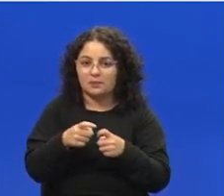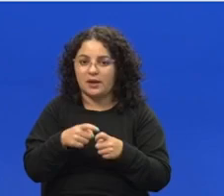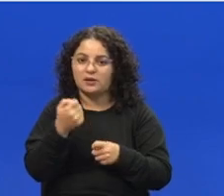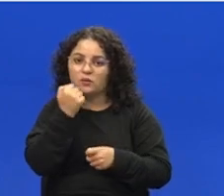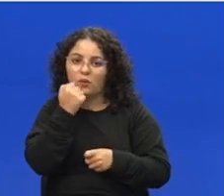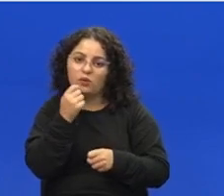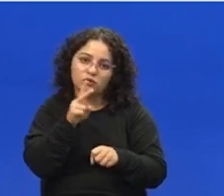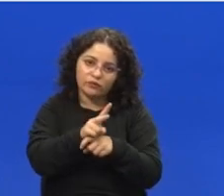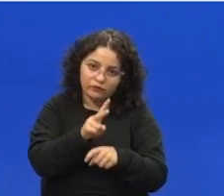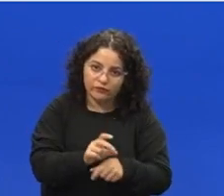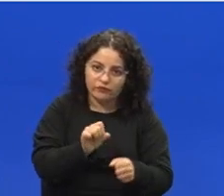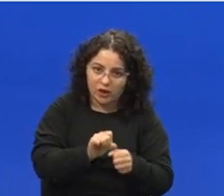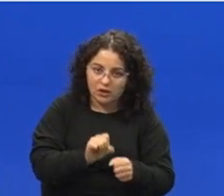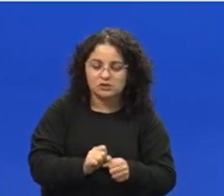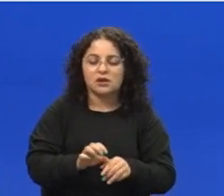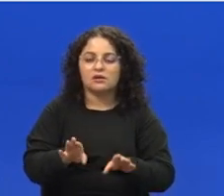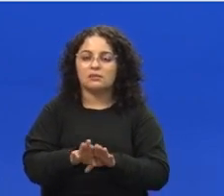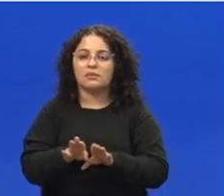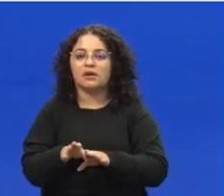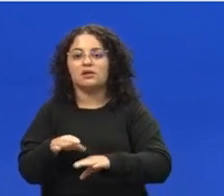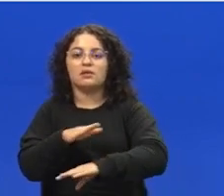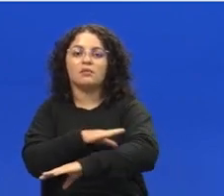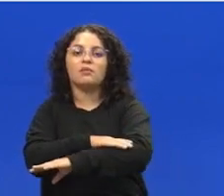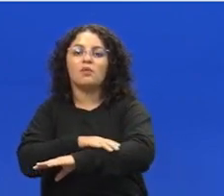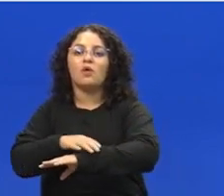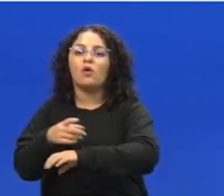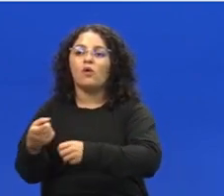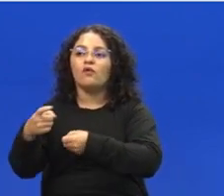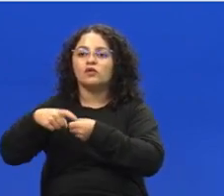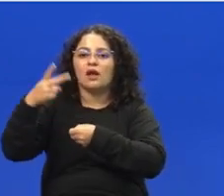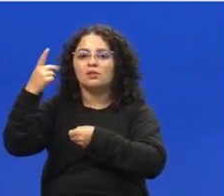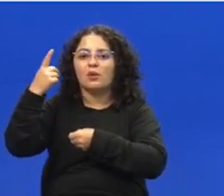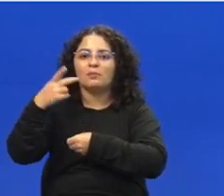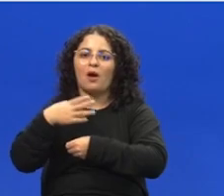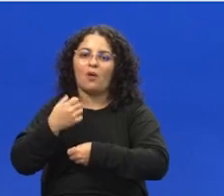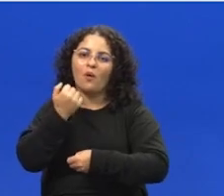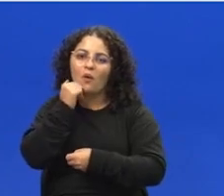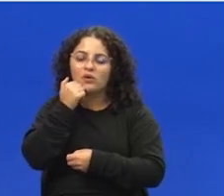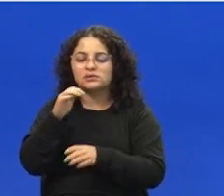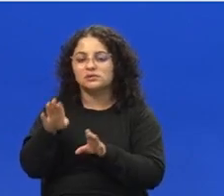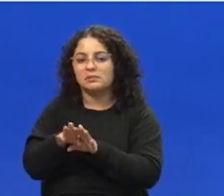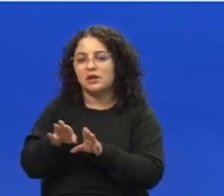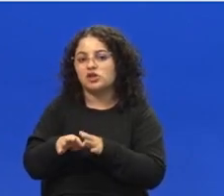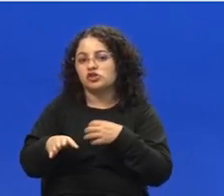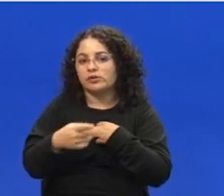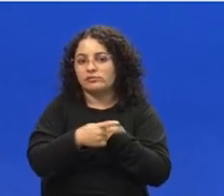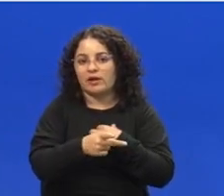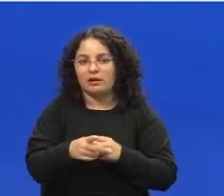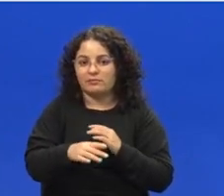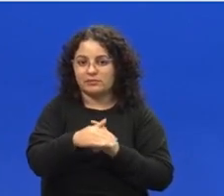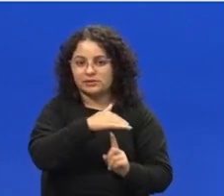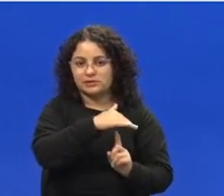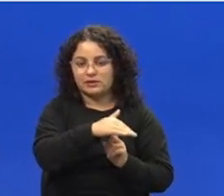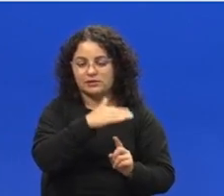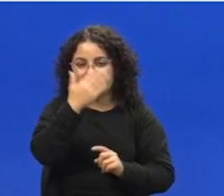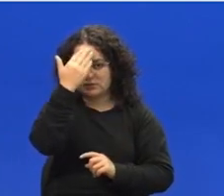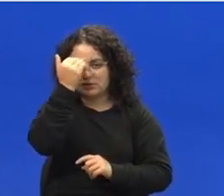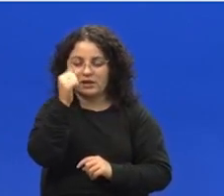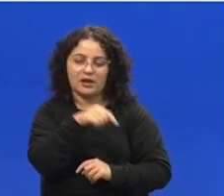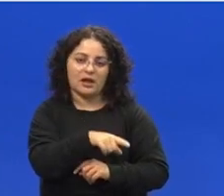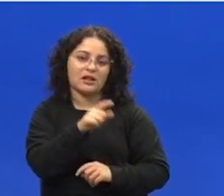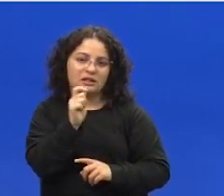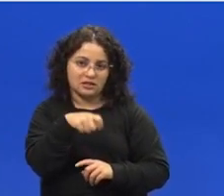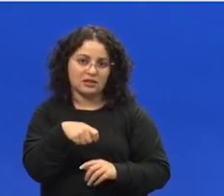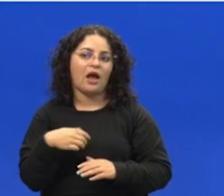a fase de consolidação do osso e as condições do paciente. Então, não adianta eu saber que meu paciente ele tem condições